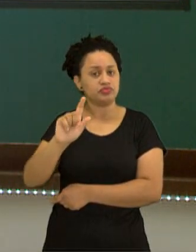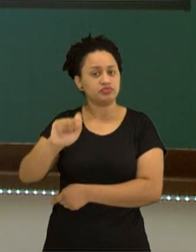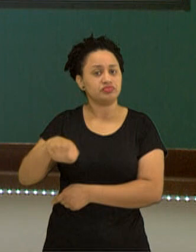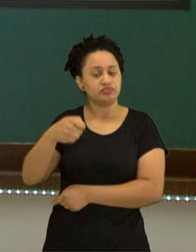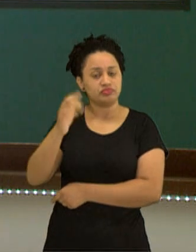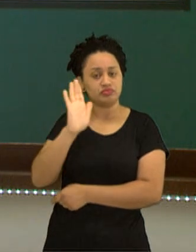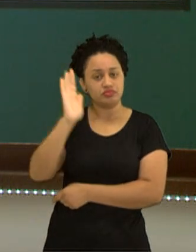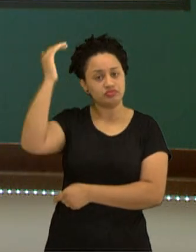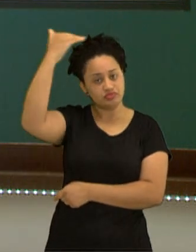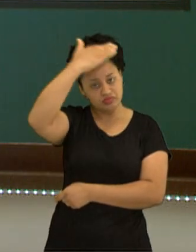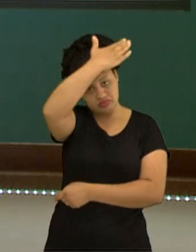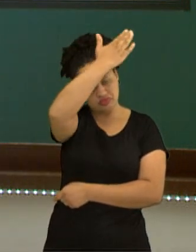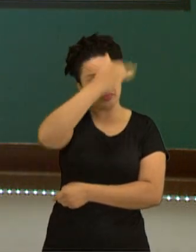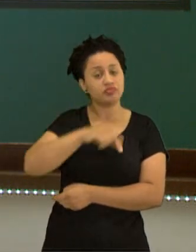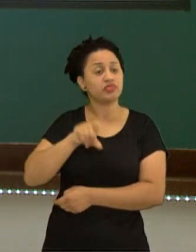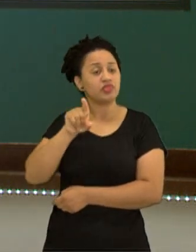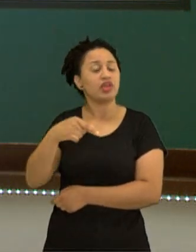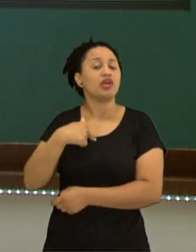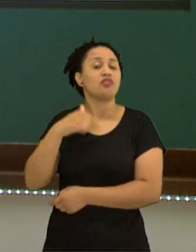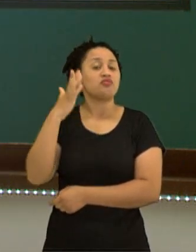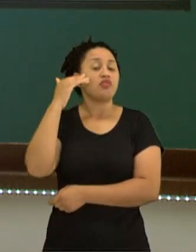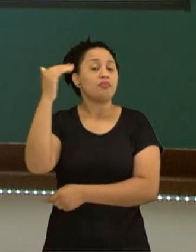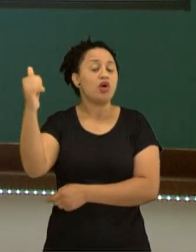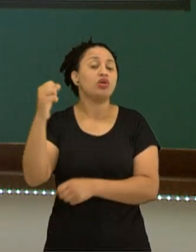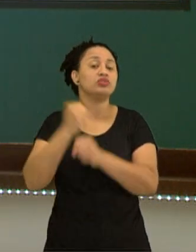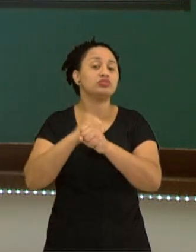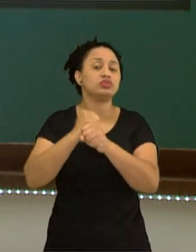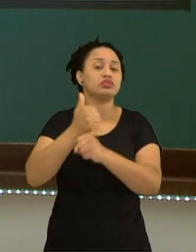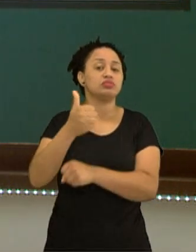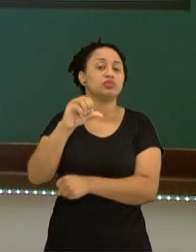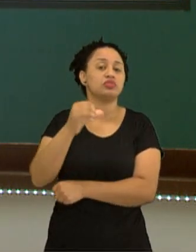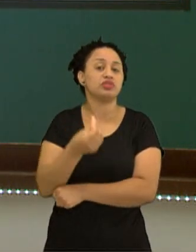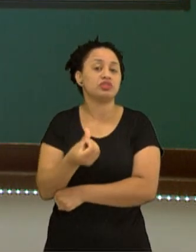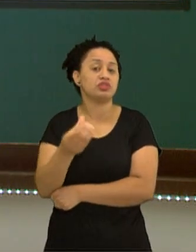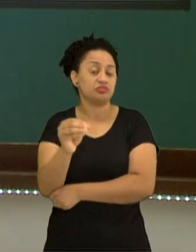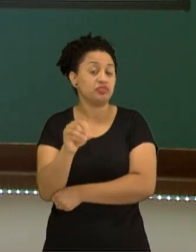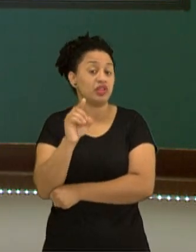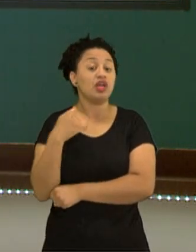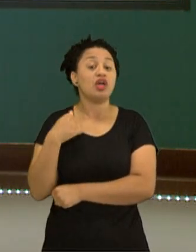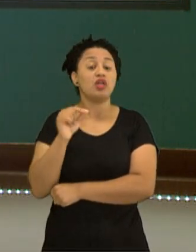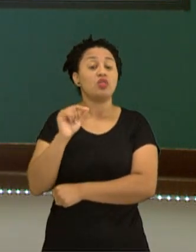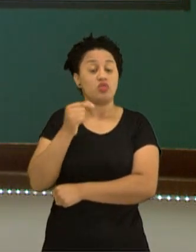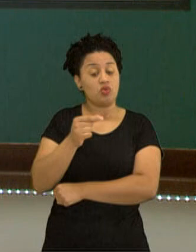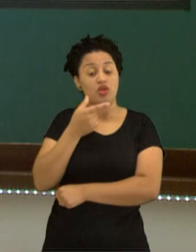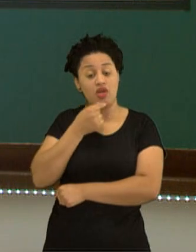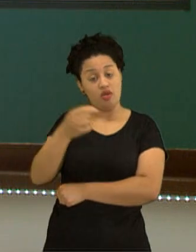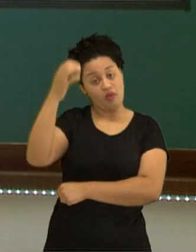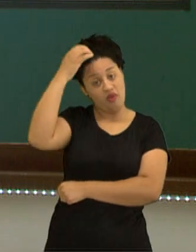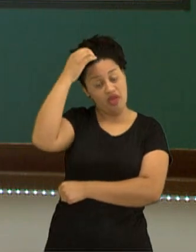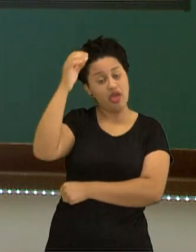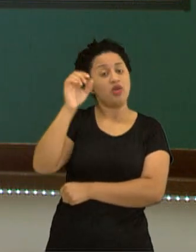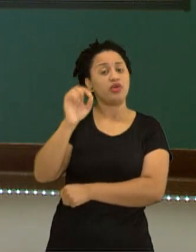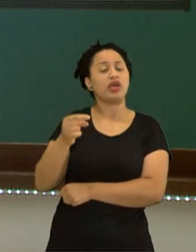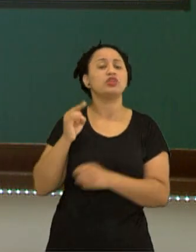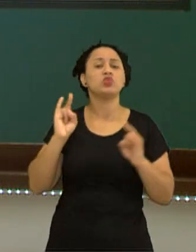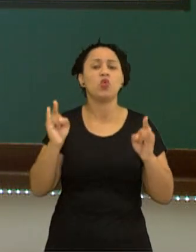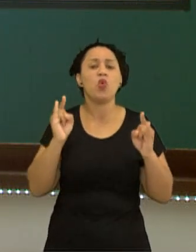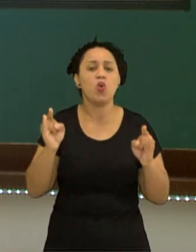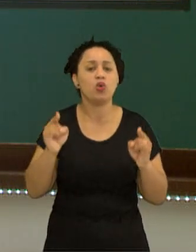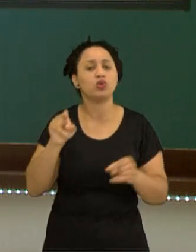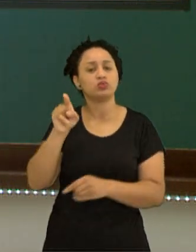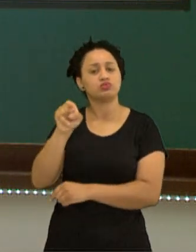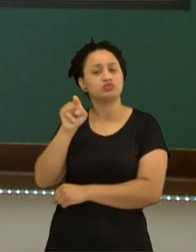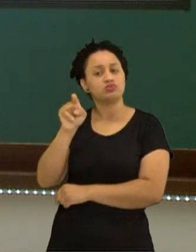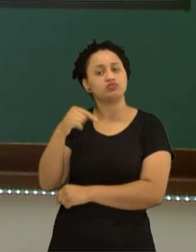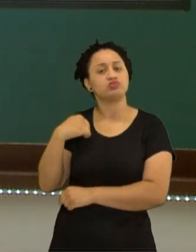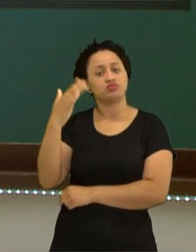anos 60. Ele é considerado o rei do rock. Isso mesmo. Então ele ajudou a popularizar o